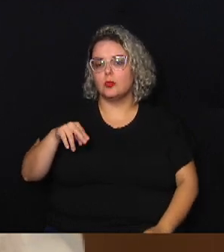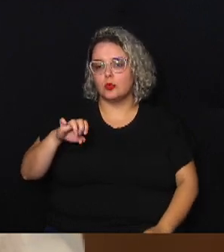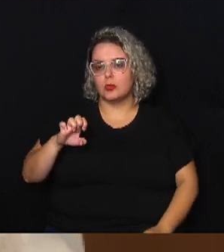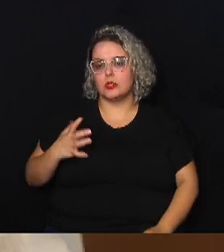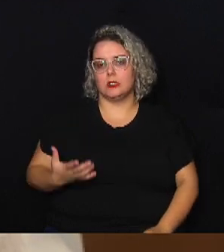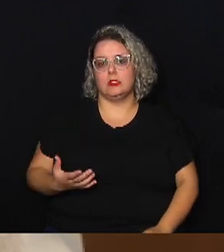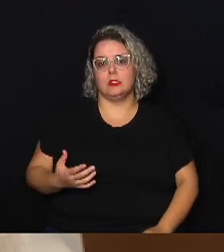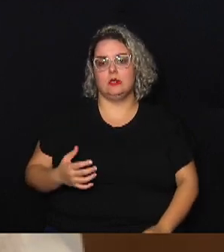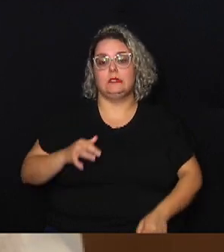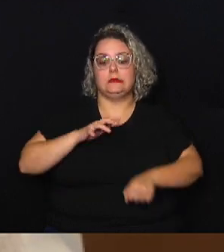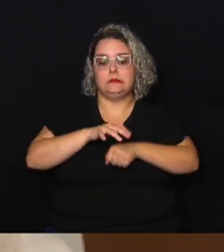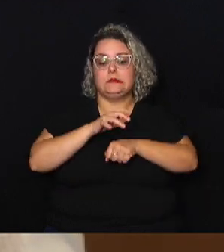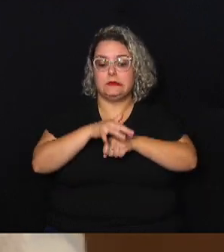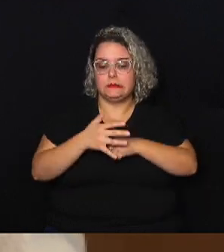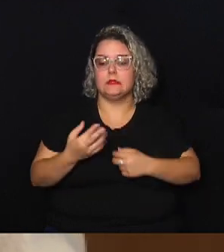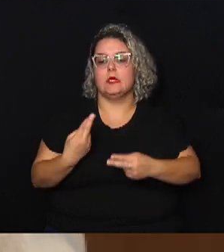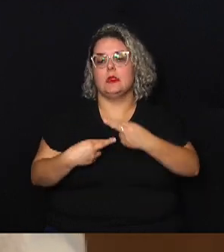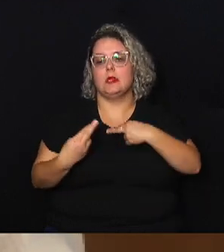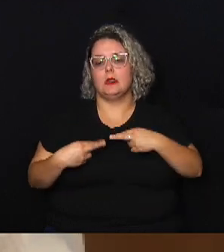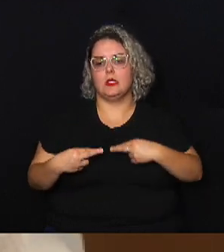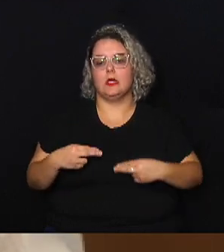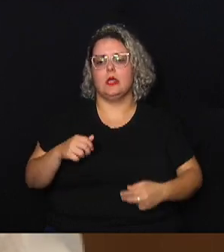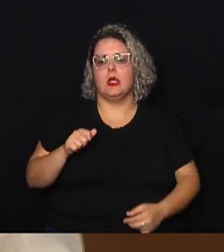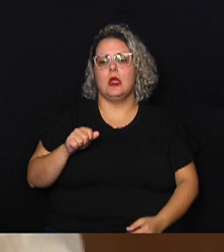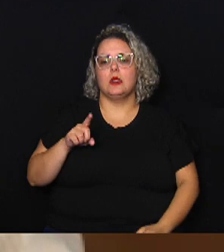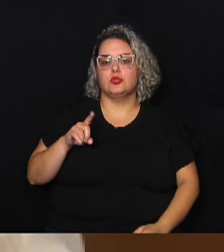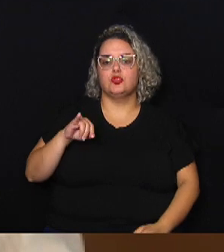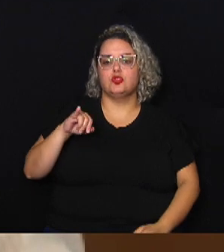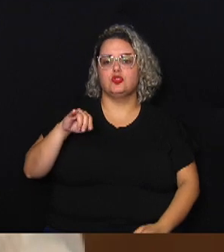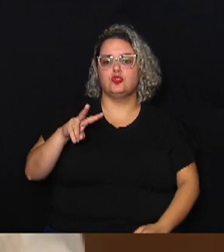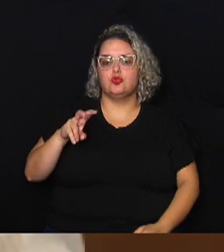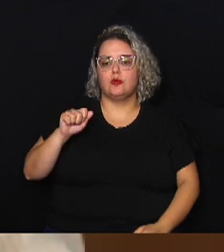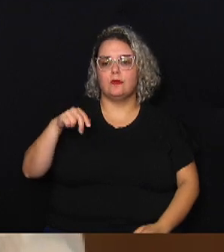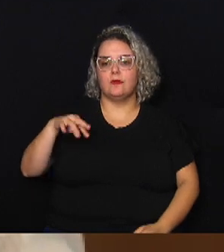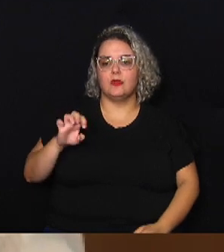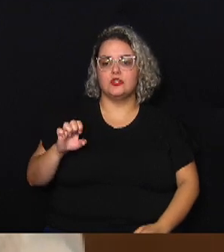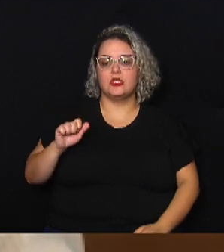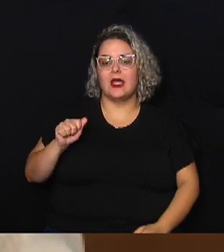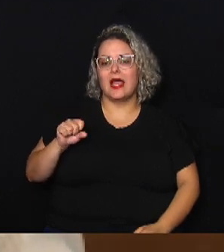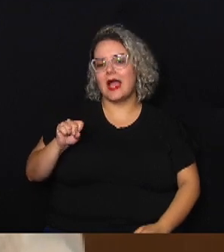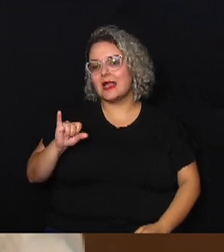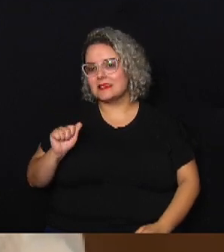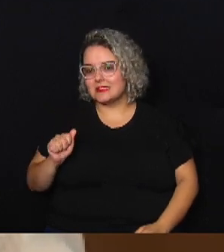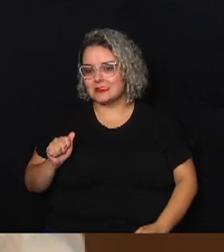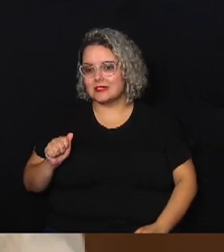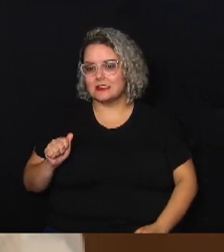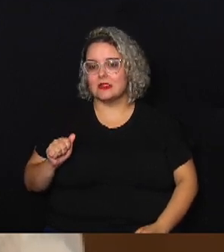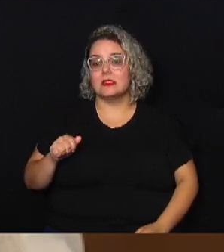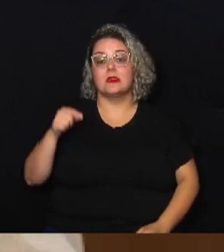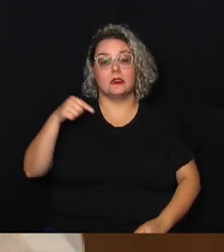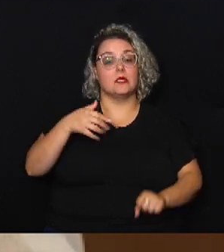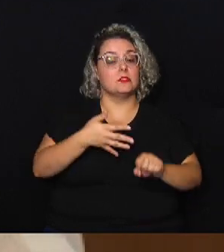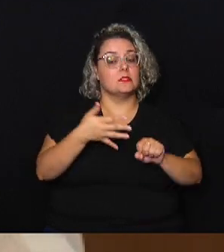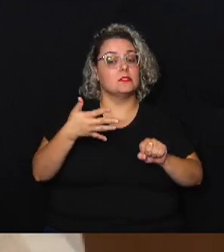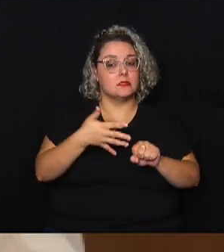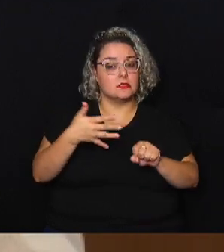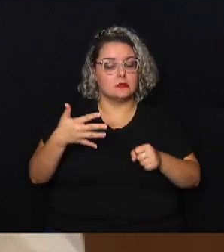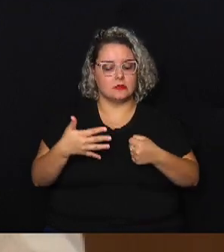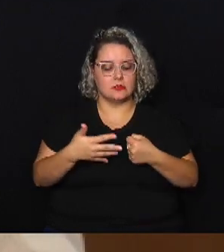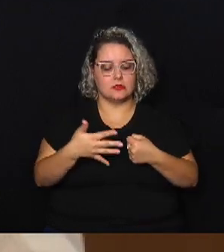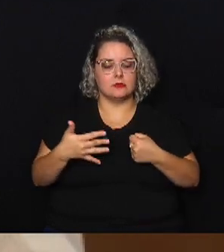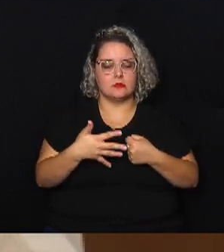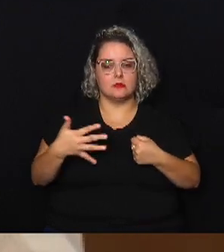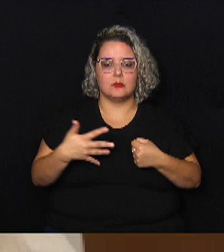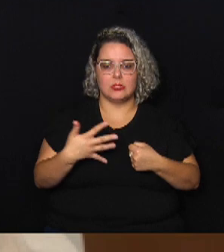inflamatória relacionadas a adjuvantes, que a gente chama de ásia. E essa síndrome, a paciente tem